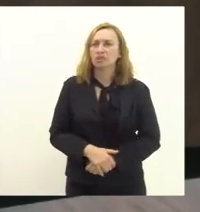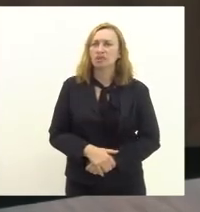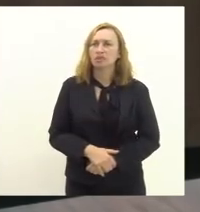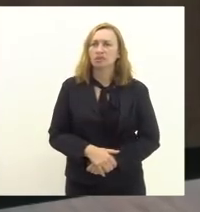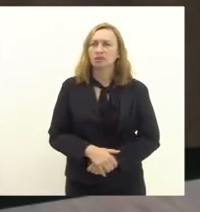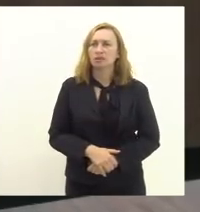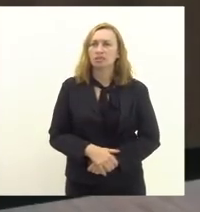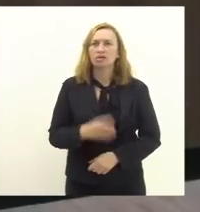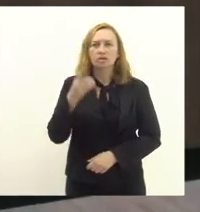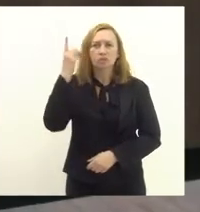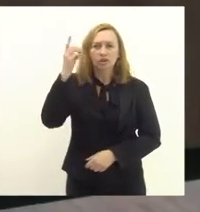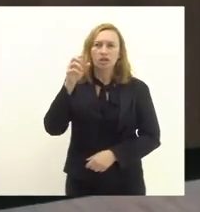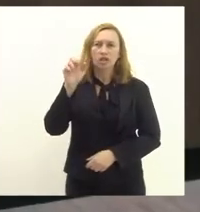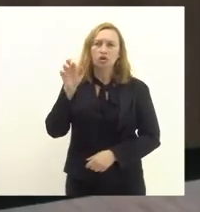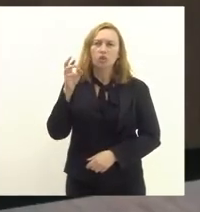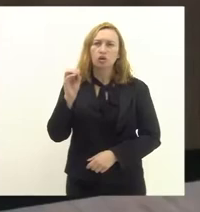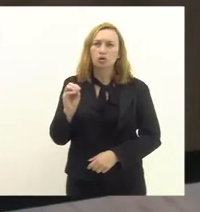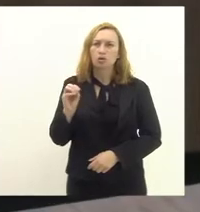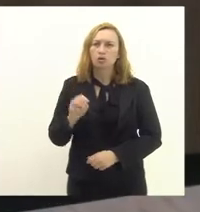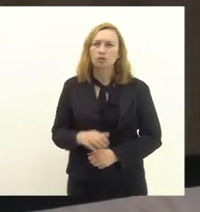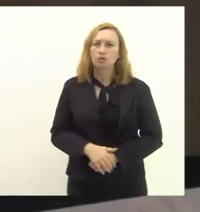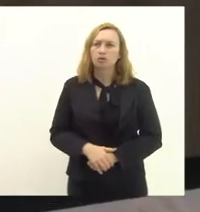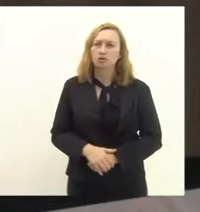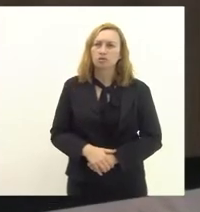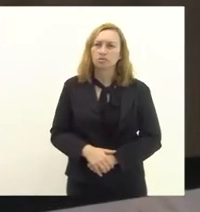Do deputado Eurico.